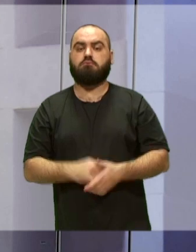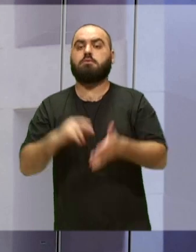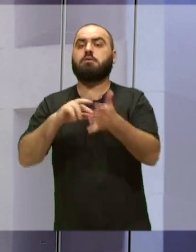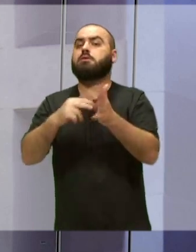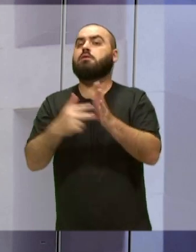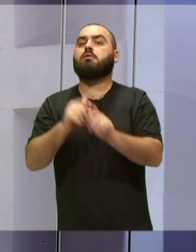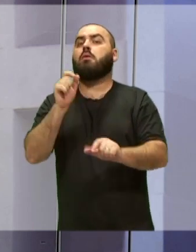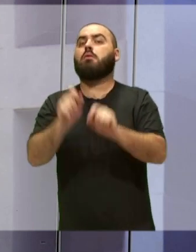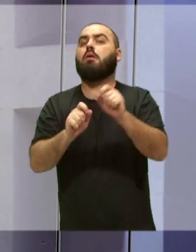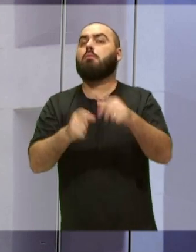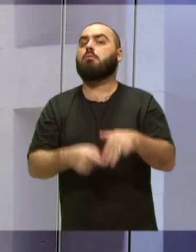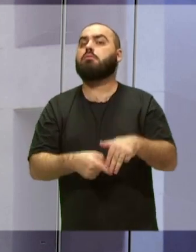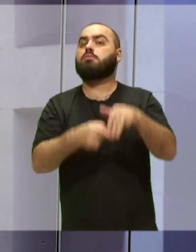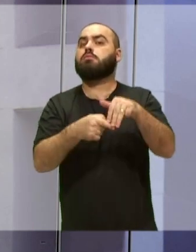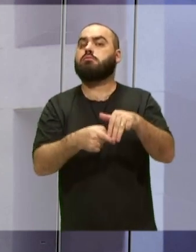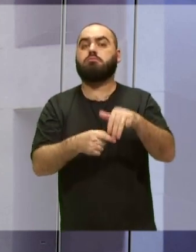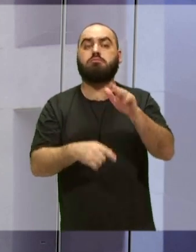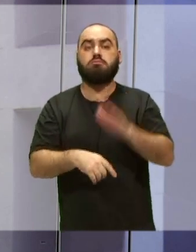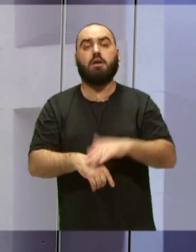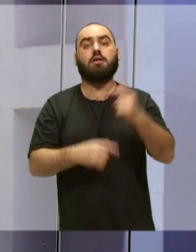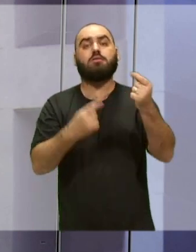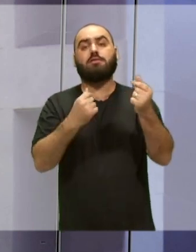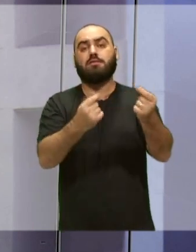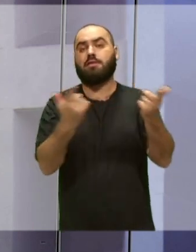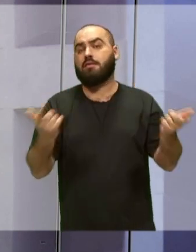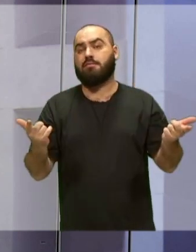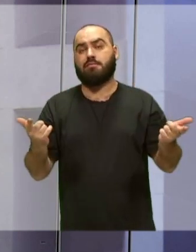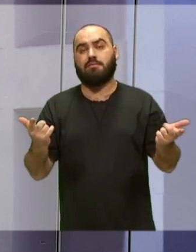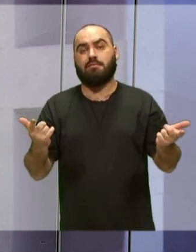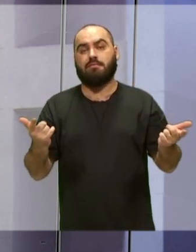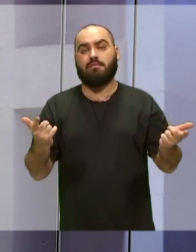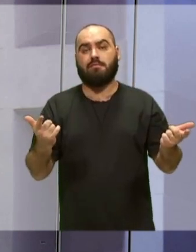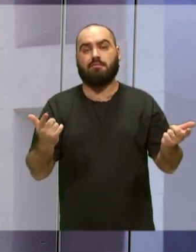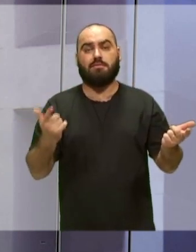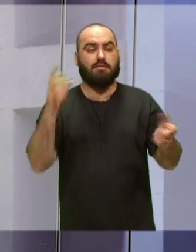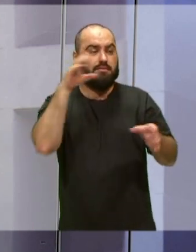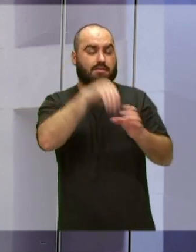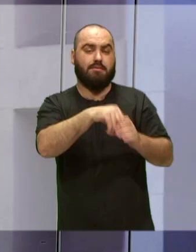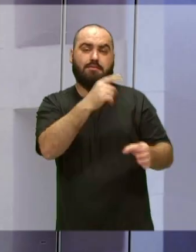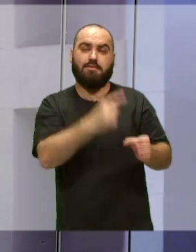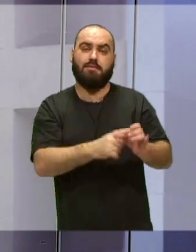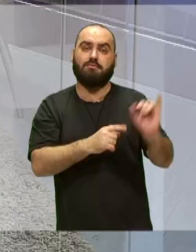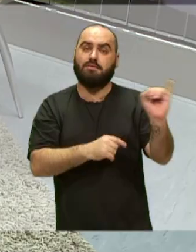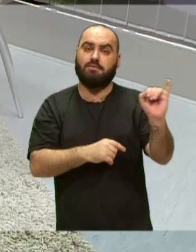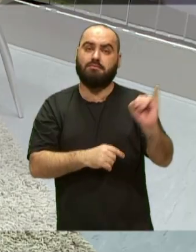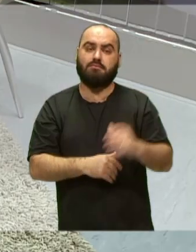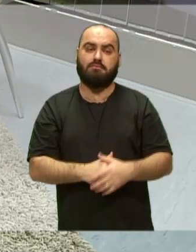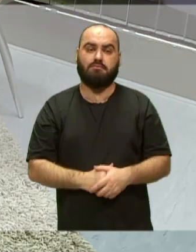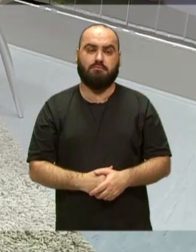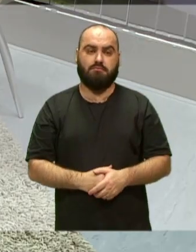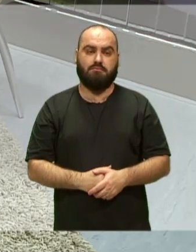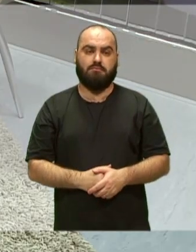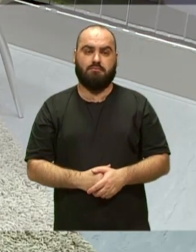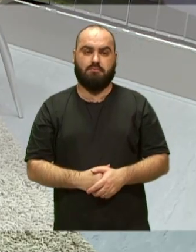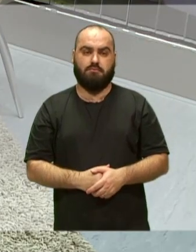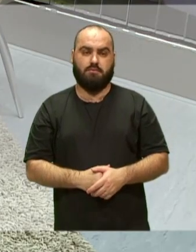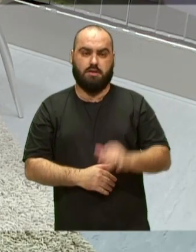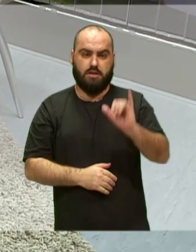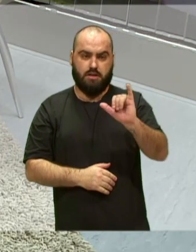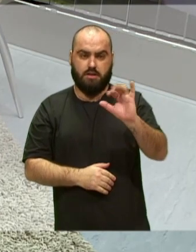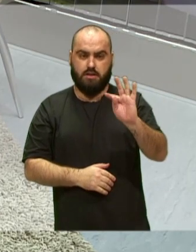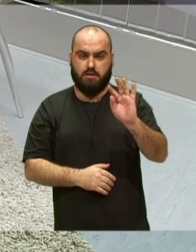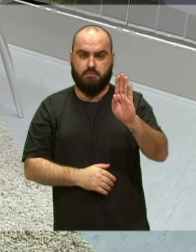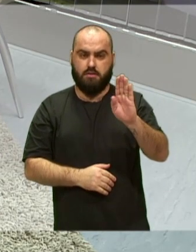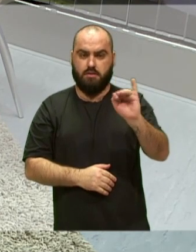o município mais dinheiro mais economia girando em nossa cidade o assunto ITBI estará na Câmara de